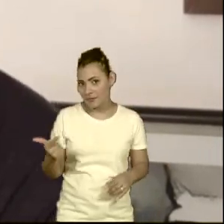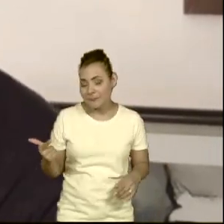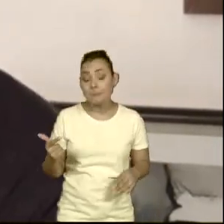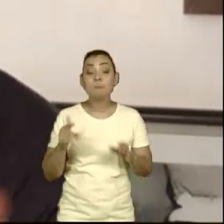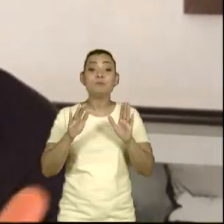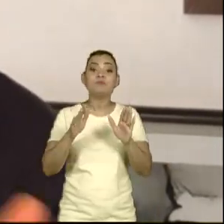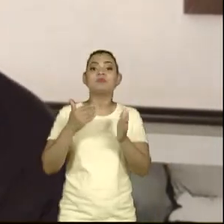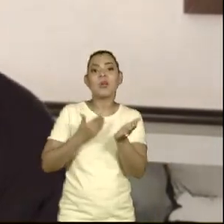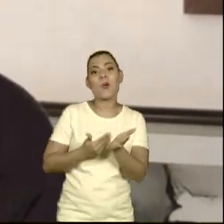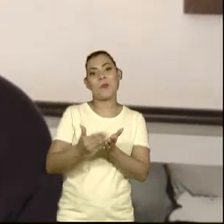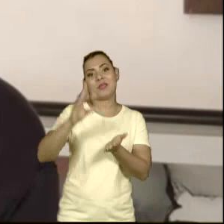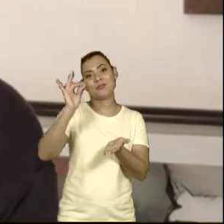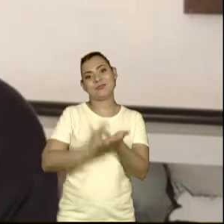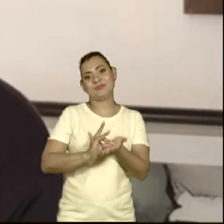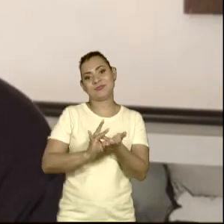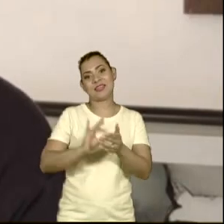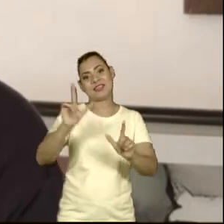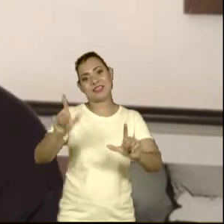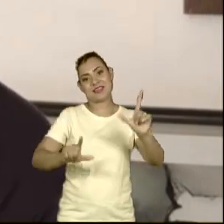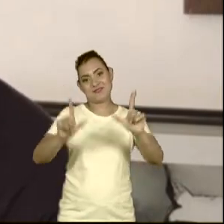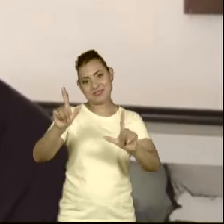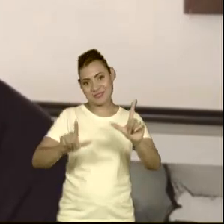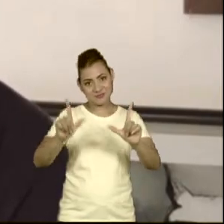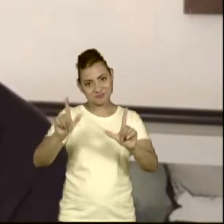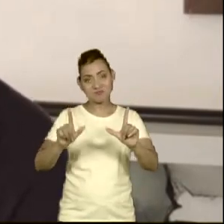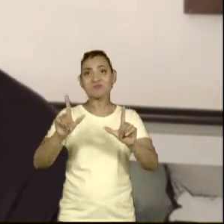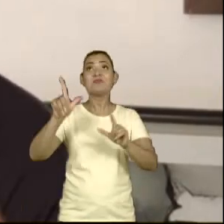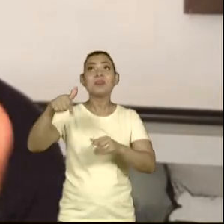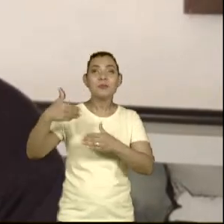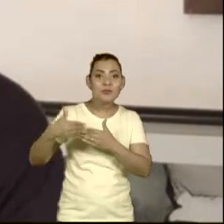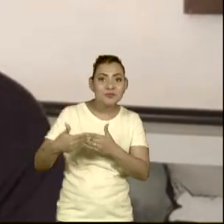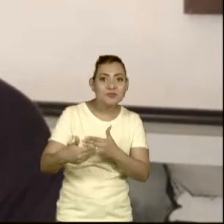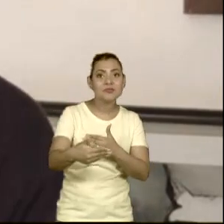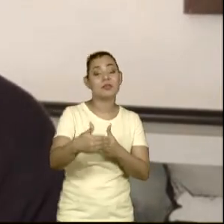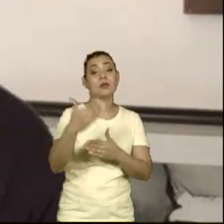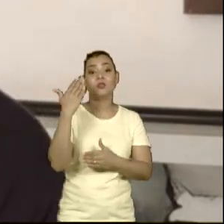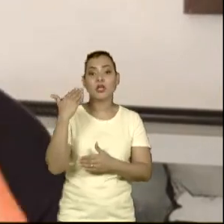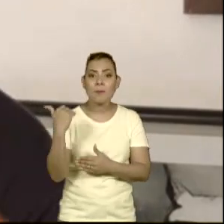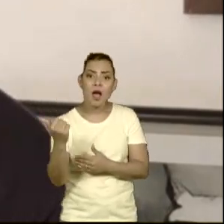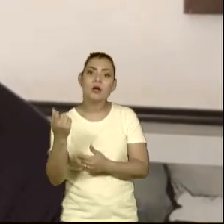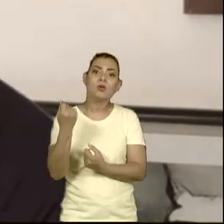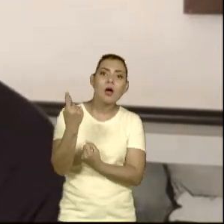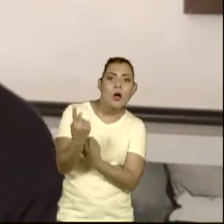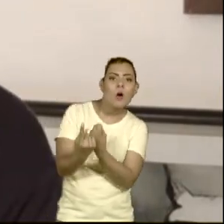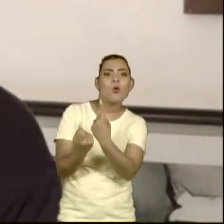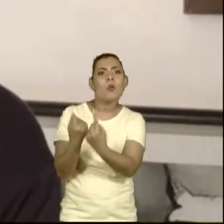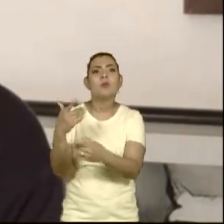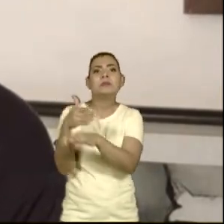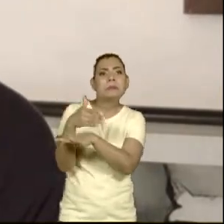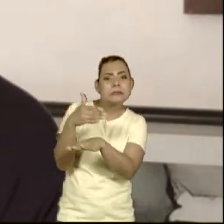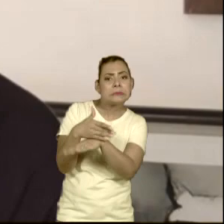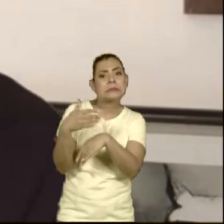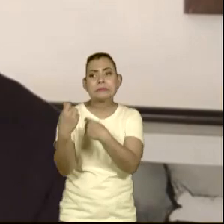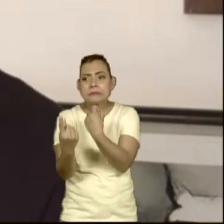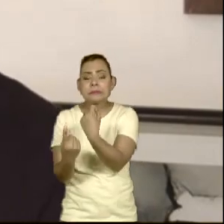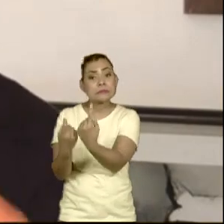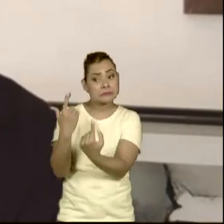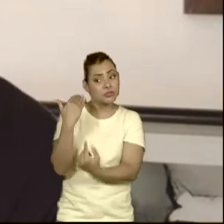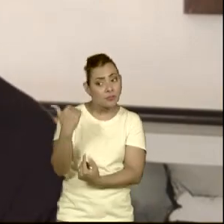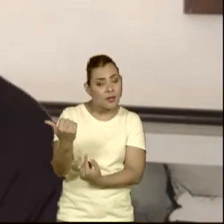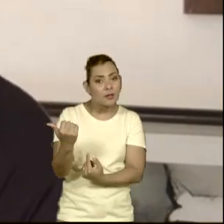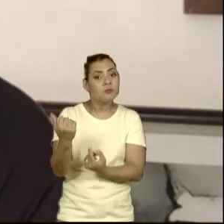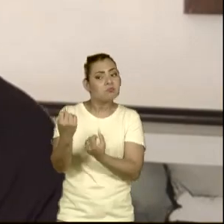esse foi o meu início e a minha estreia em televisão, a partir daí, eu era chamado, eventualmente, para algumas participações, desse